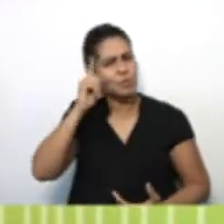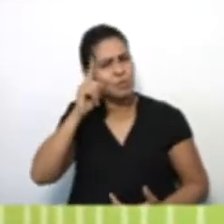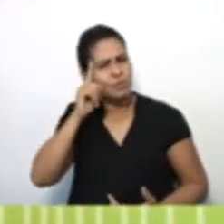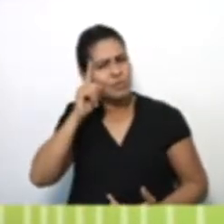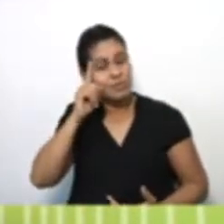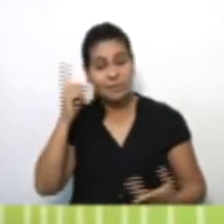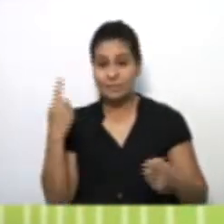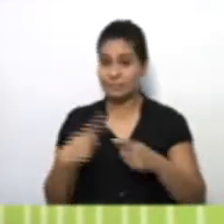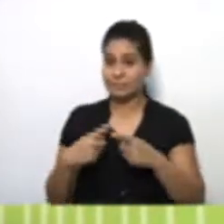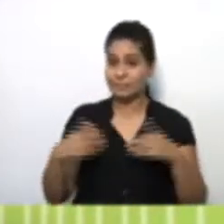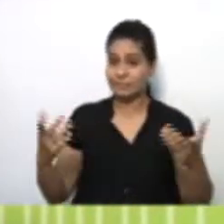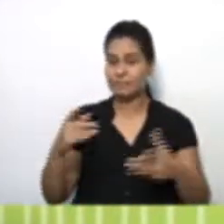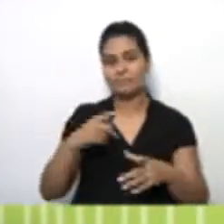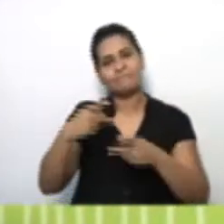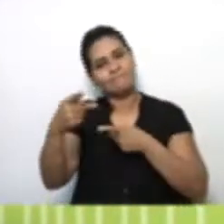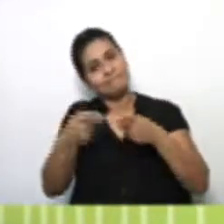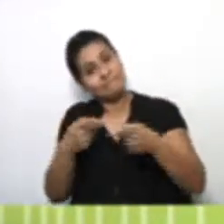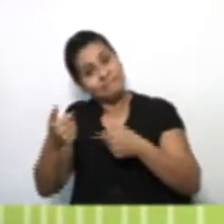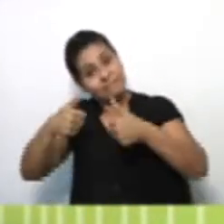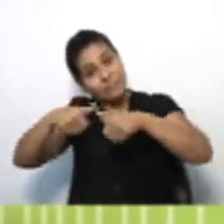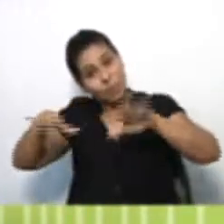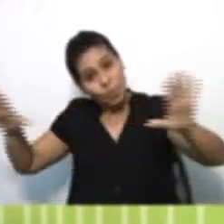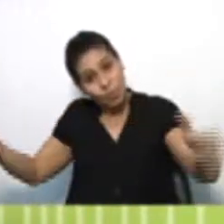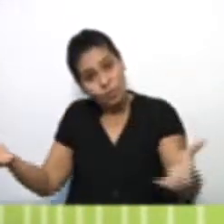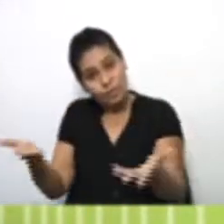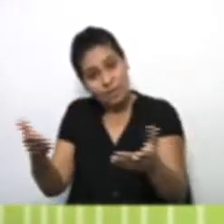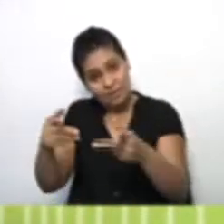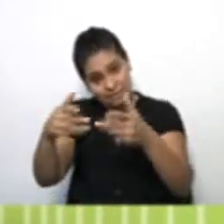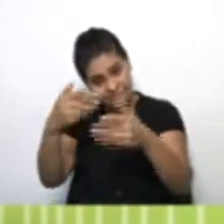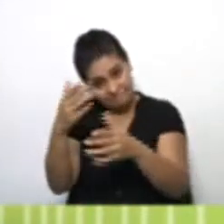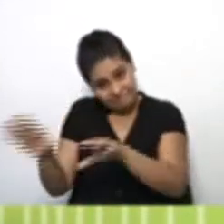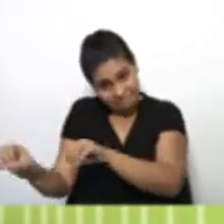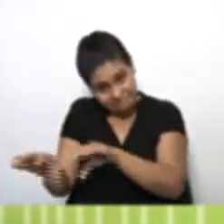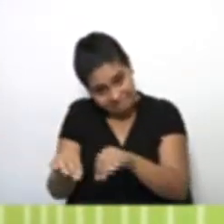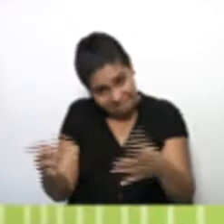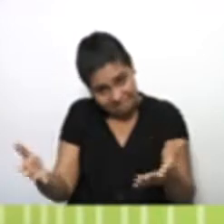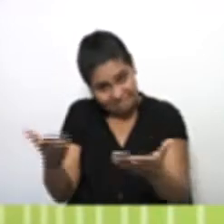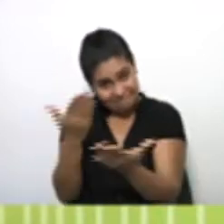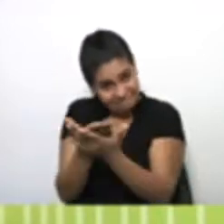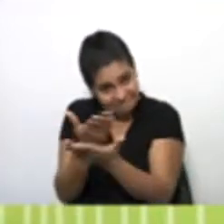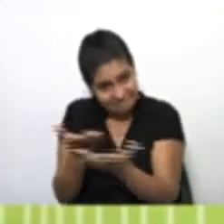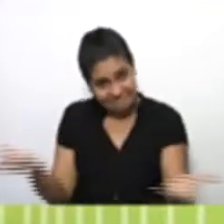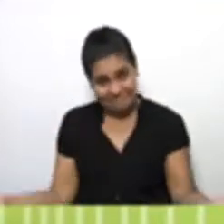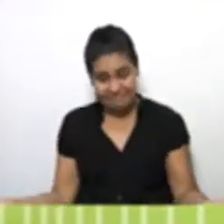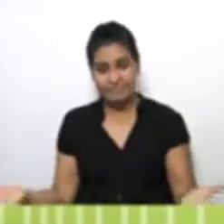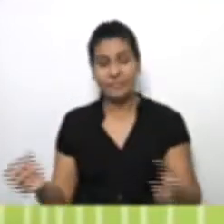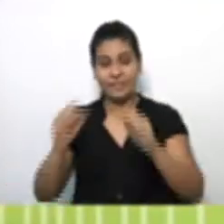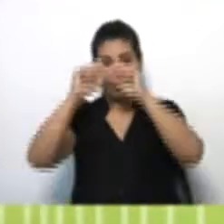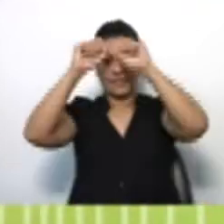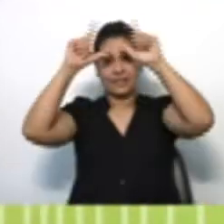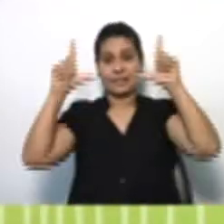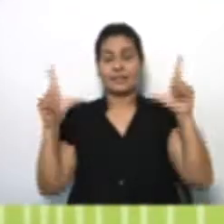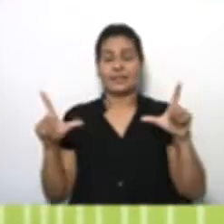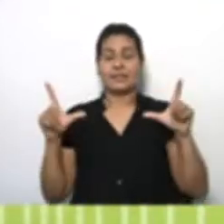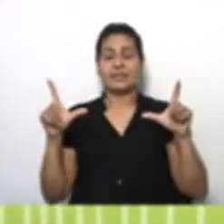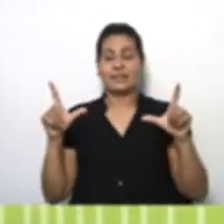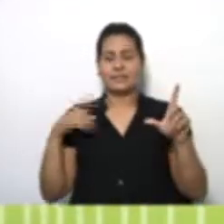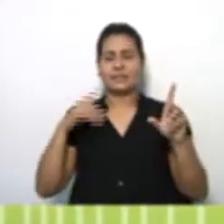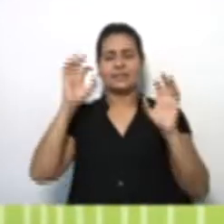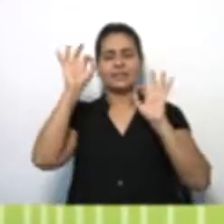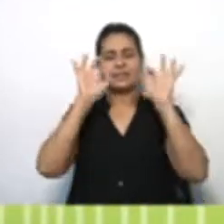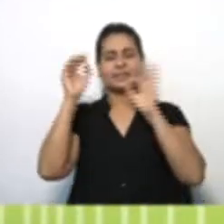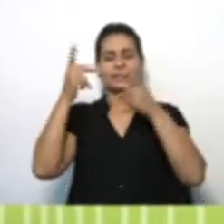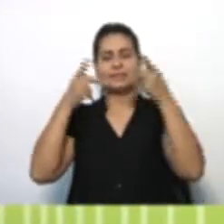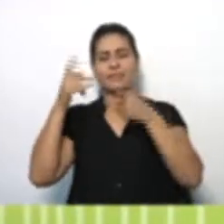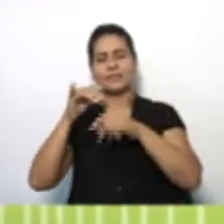a dia. Sabe por quê? Você se planejou para estar nessa aula de hoje. Você se planejou também, é claro. Quando você acorda, você sabe, você se planeja o quê?